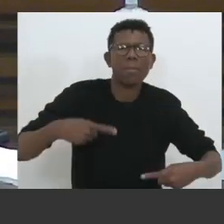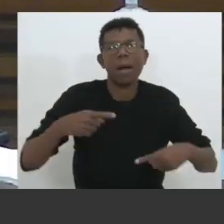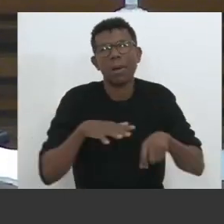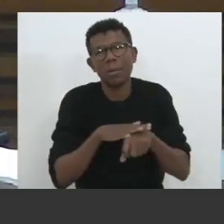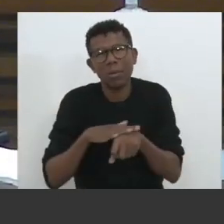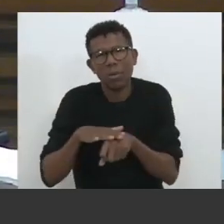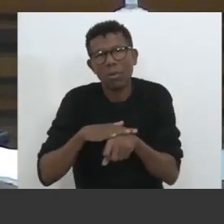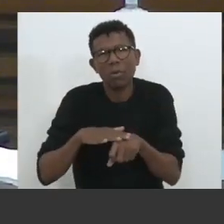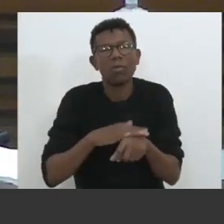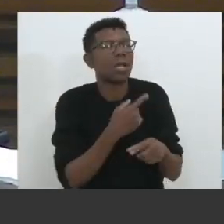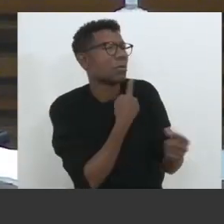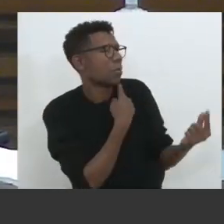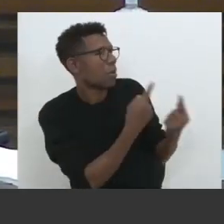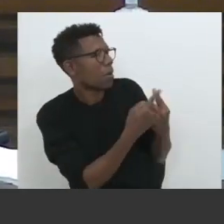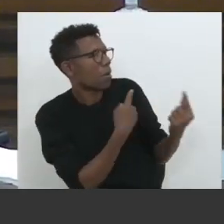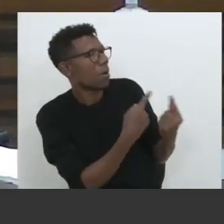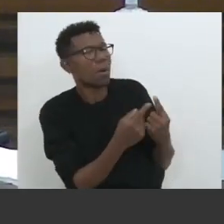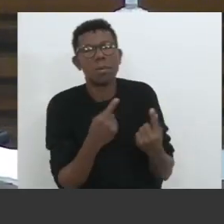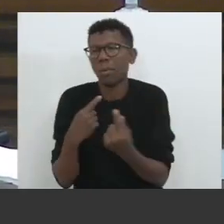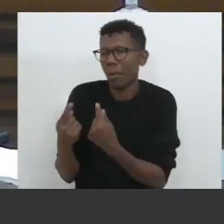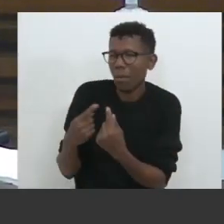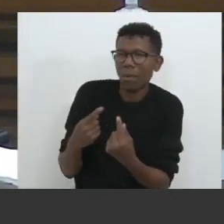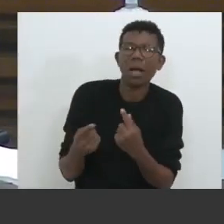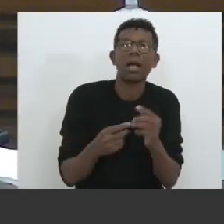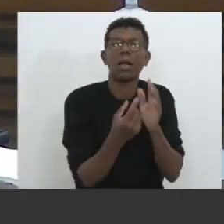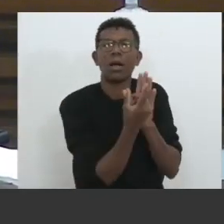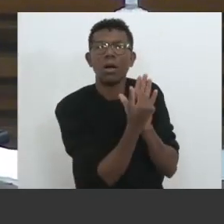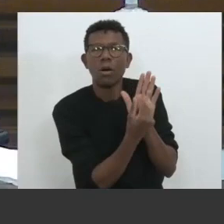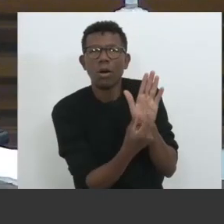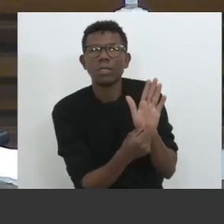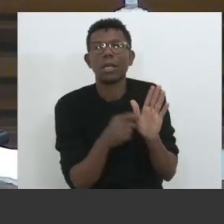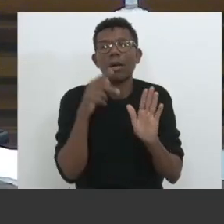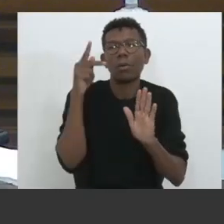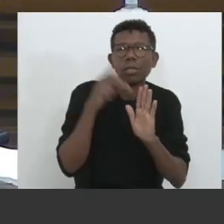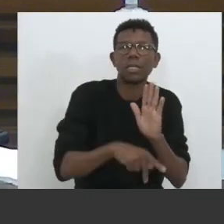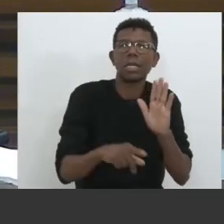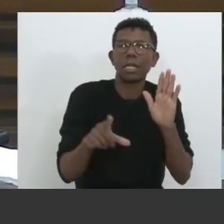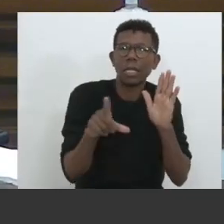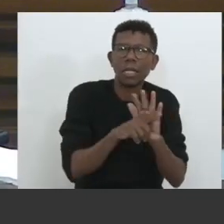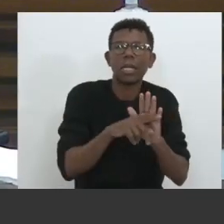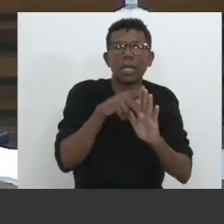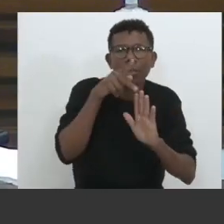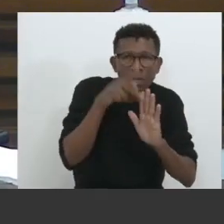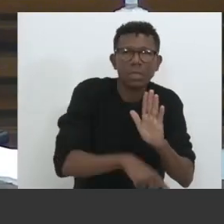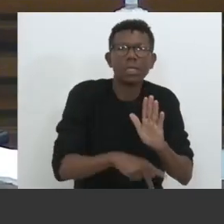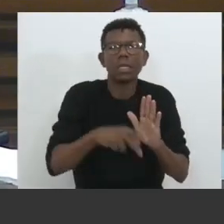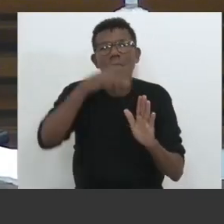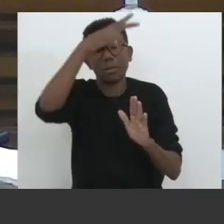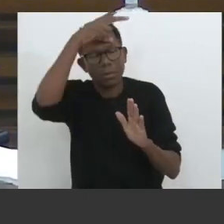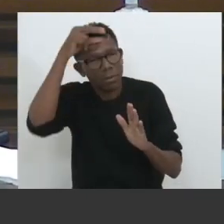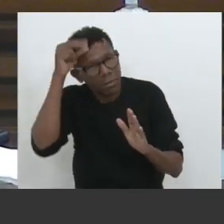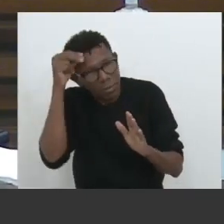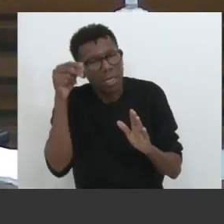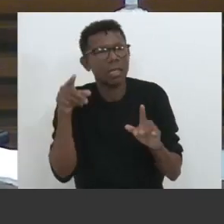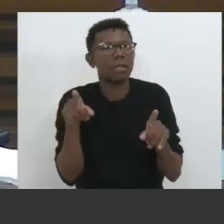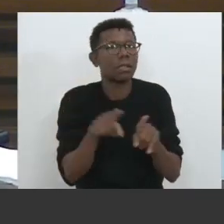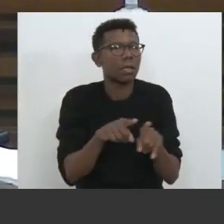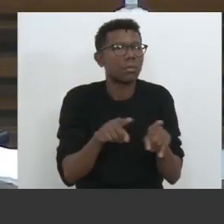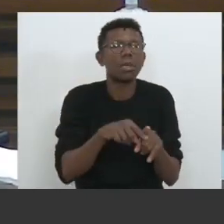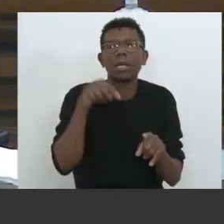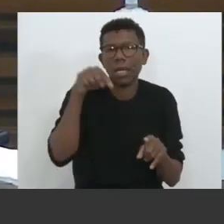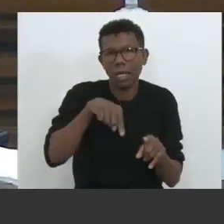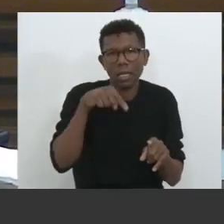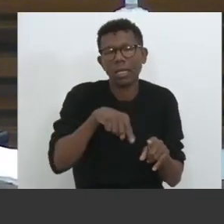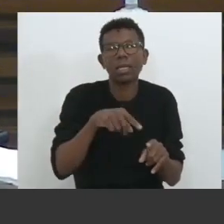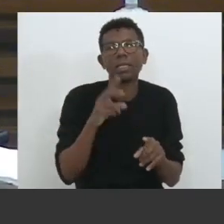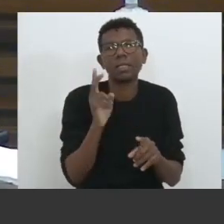nessa casa de orçamento a lei de diretrizes orçamentária projetos de de lei é projeto que o projeto o prefeito envia para cá é tudo nessa casa a casa